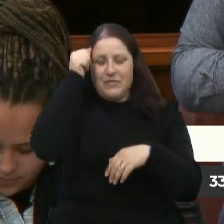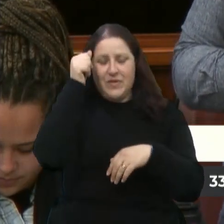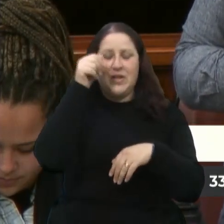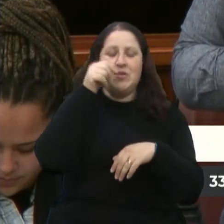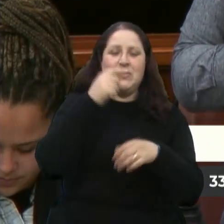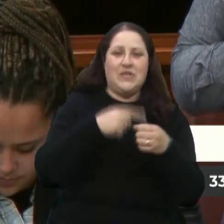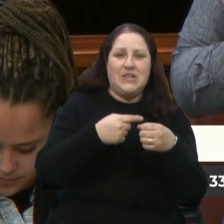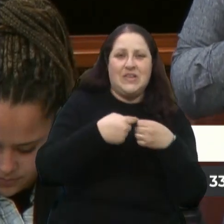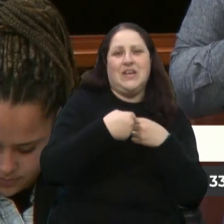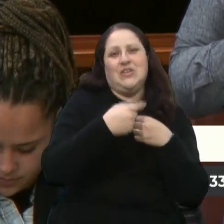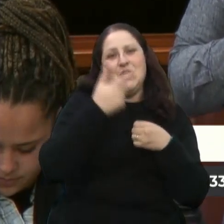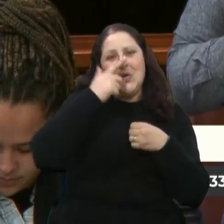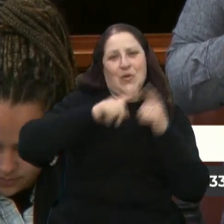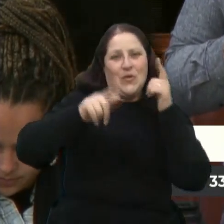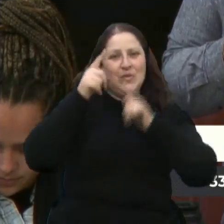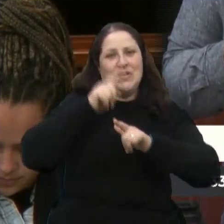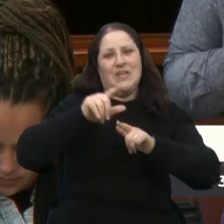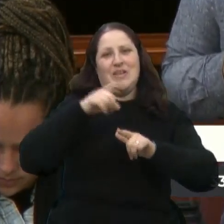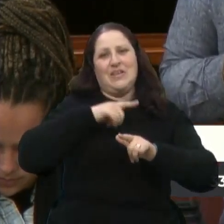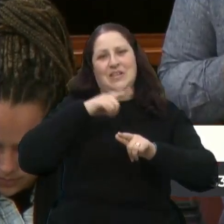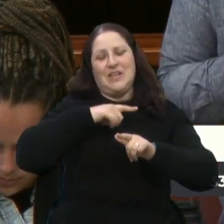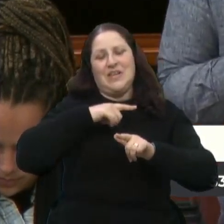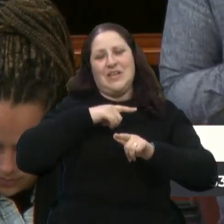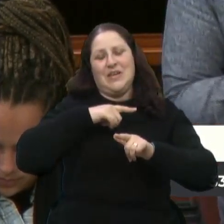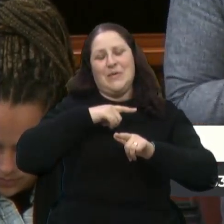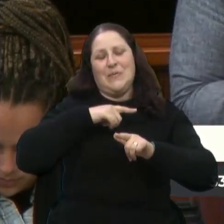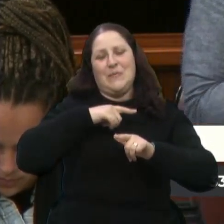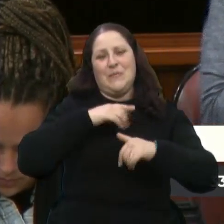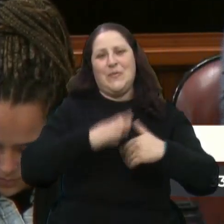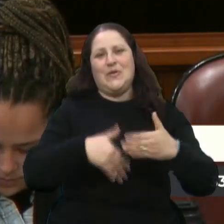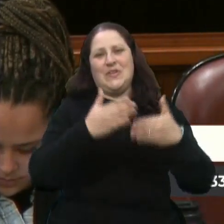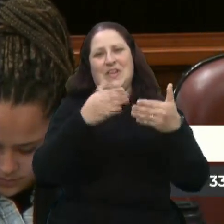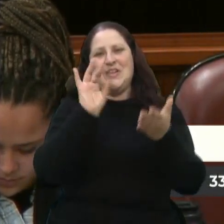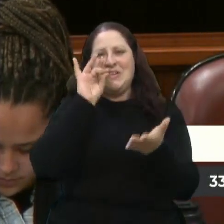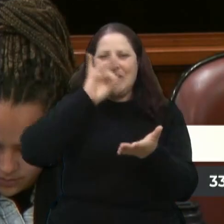né, um processo de